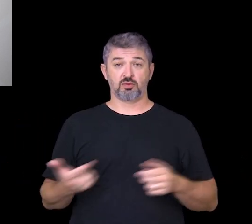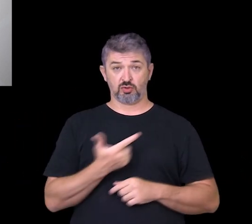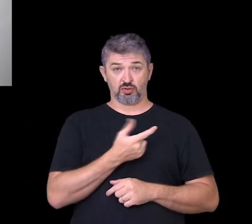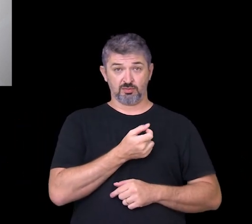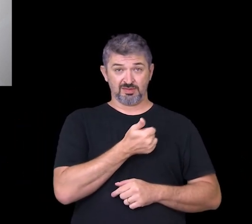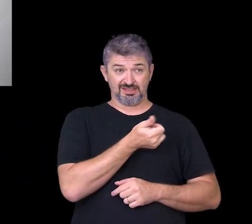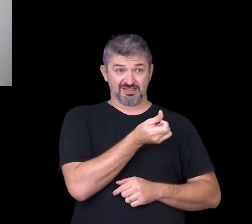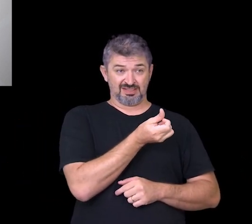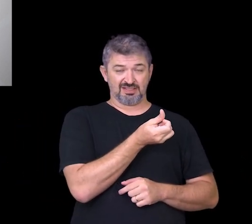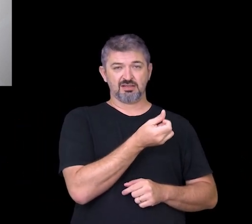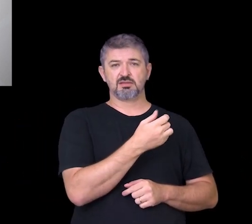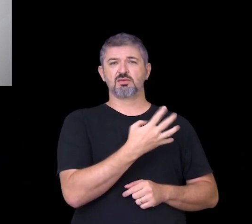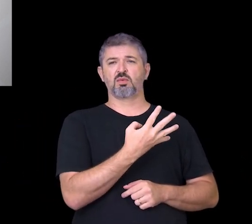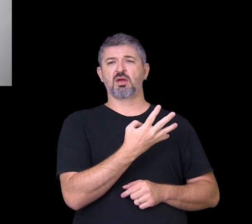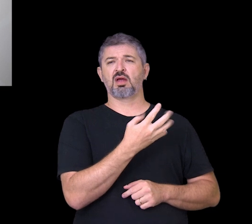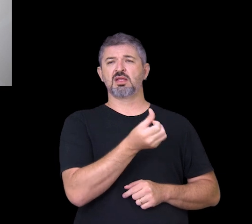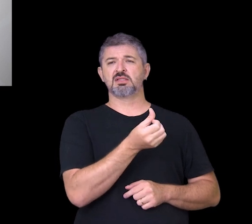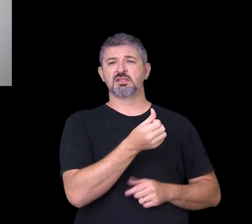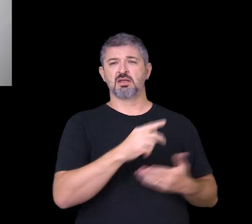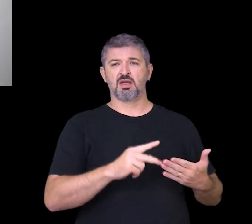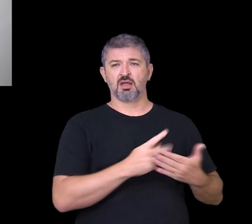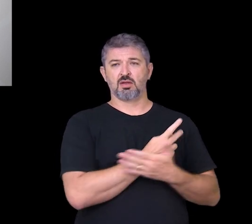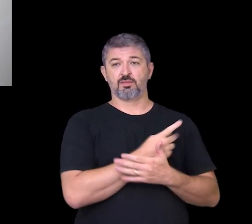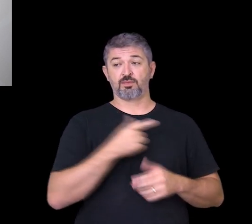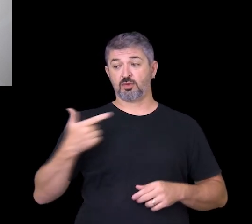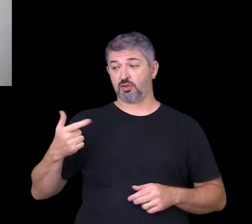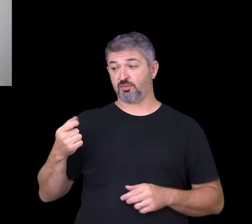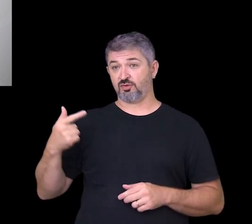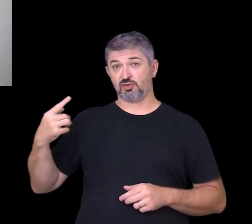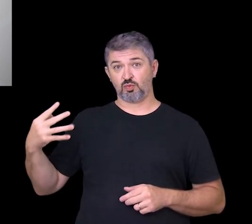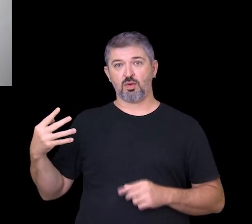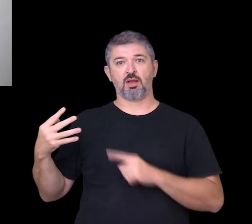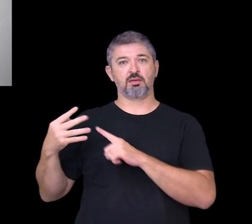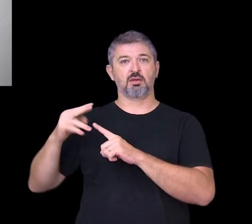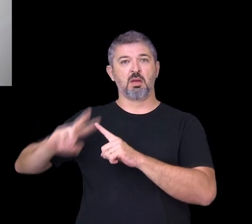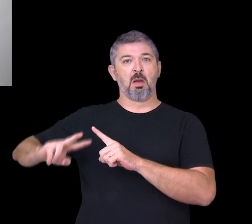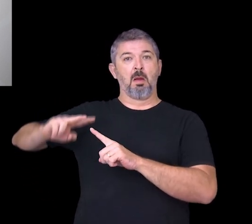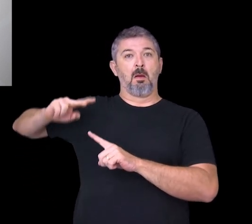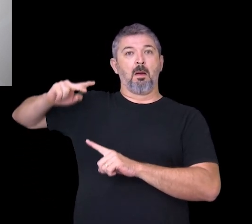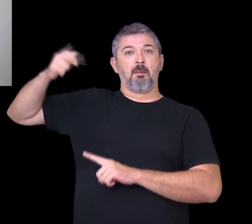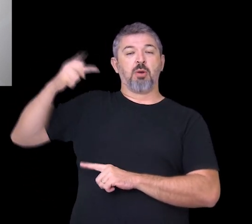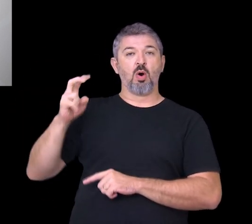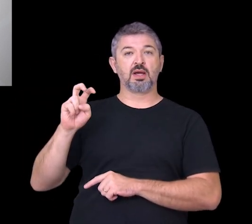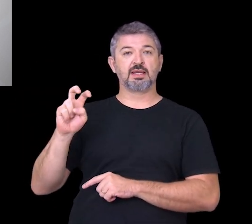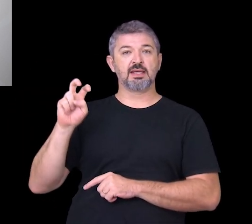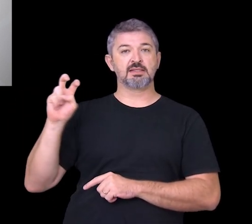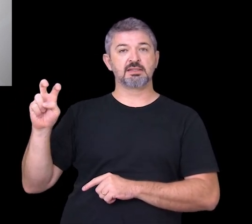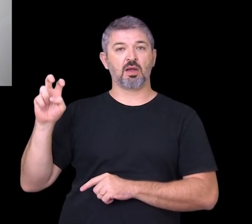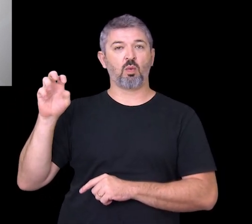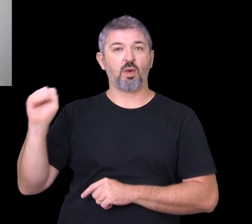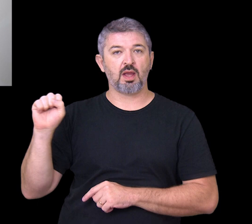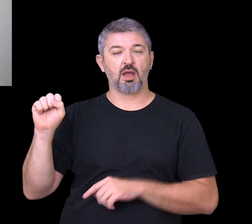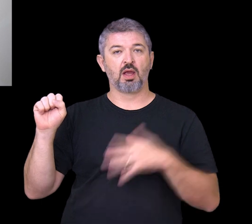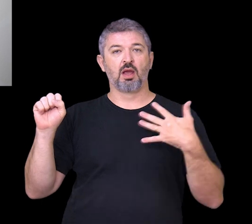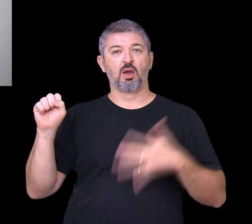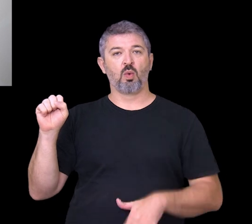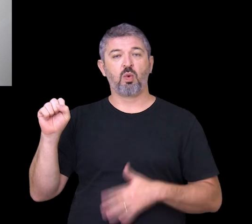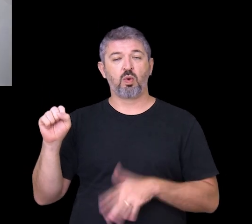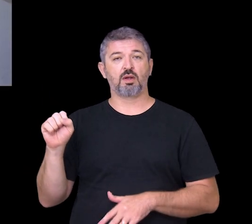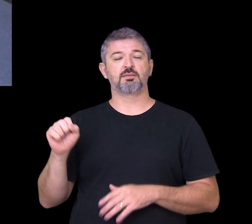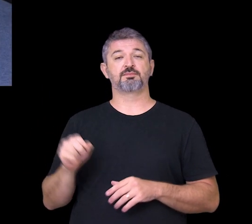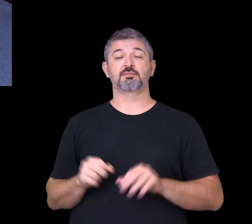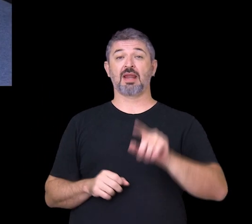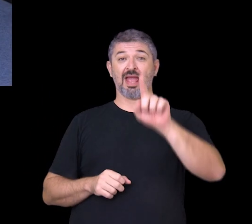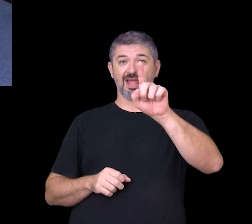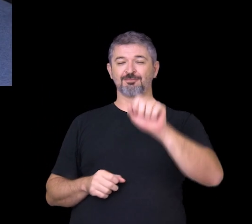em 2016 foram 46 casos, em 2024 já pulou para 558 casos.